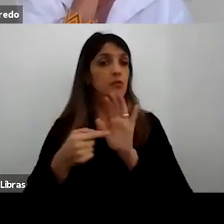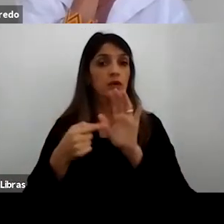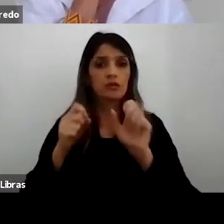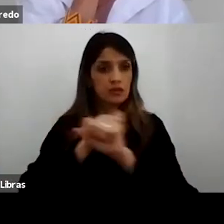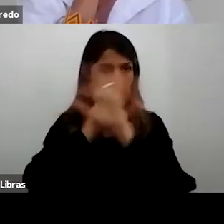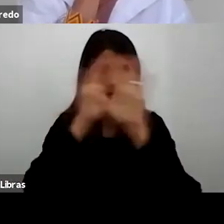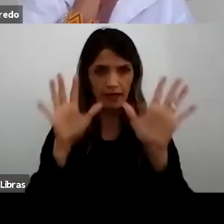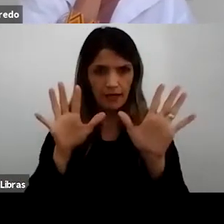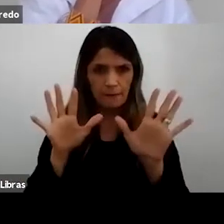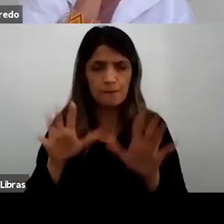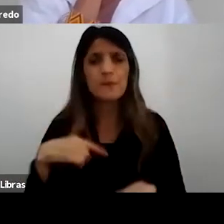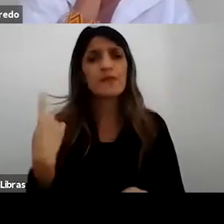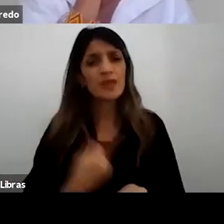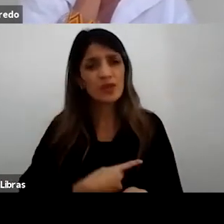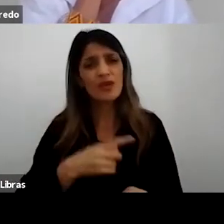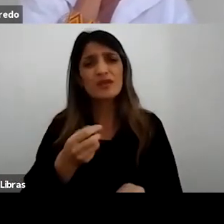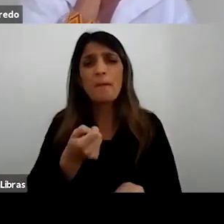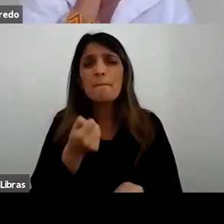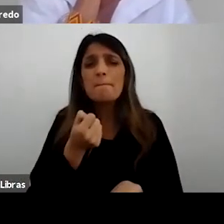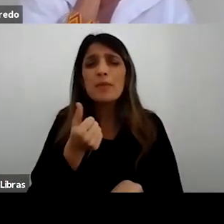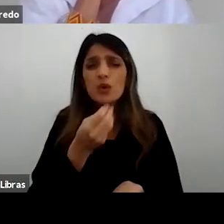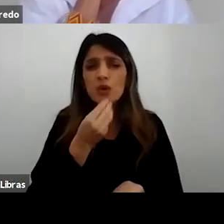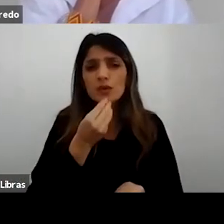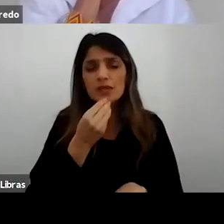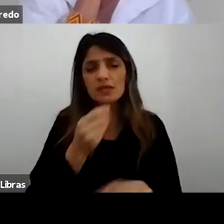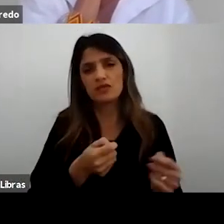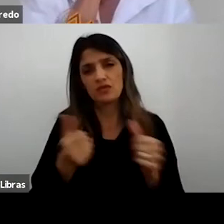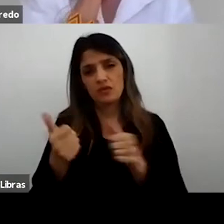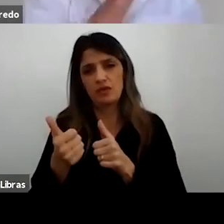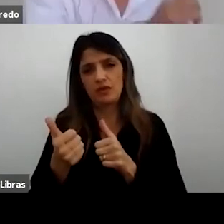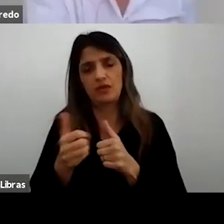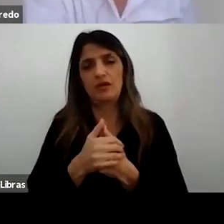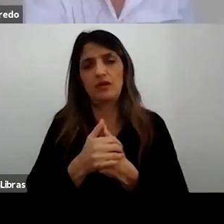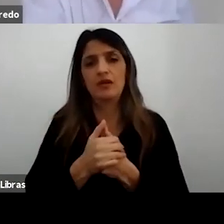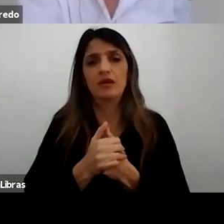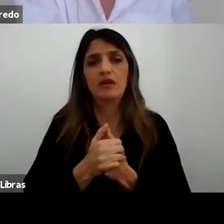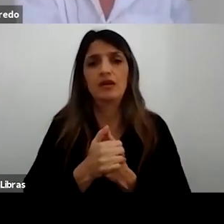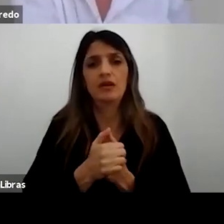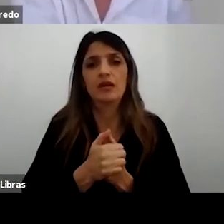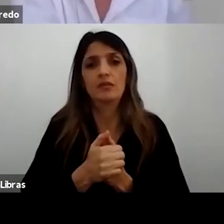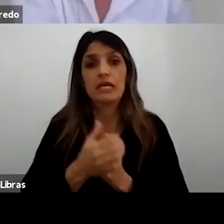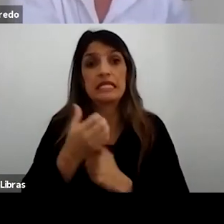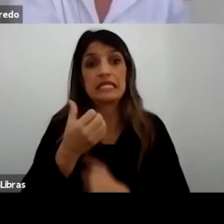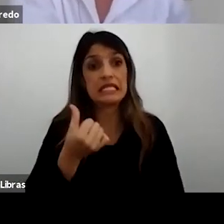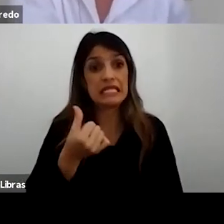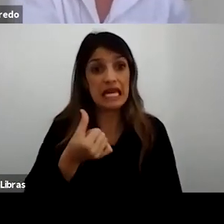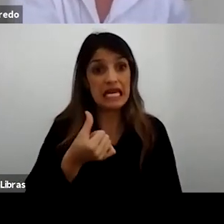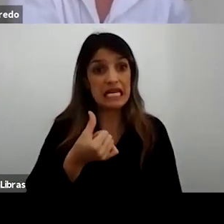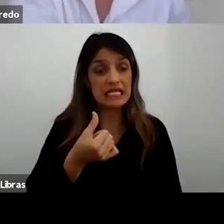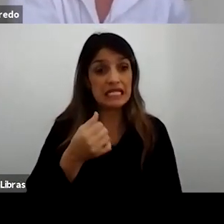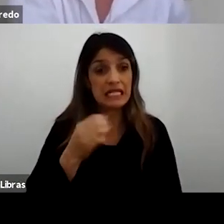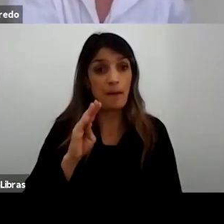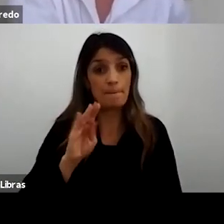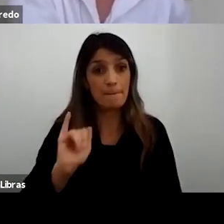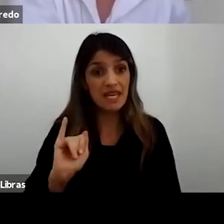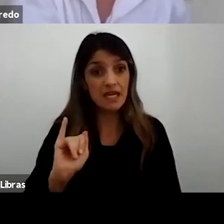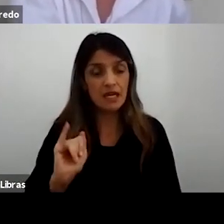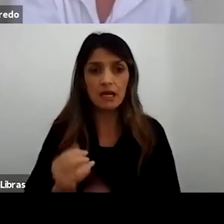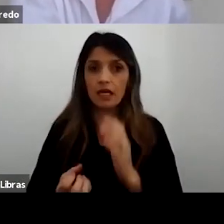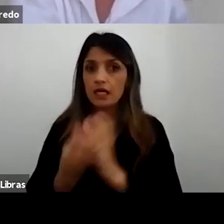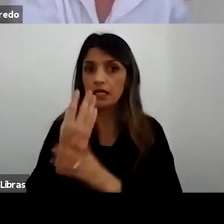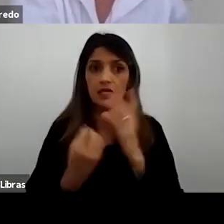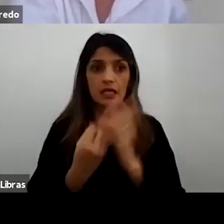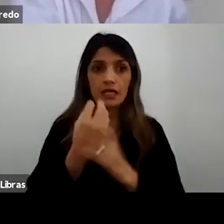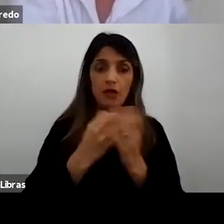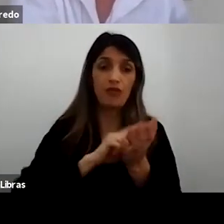ainda tem poucas oportunidades de doar no dia a dia. Uma das razões para a gente ter atingido esses 6 bilhões foi justamente a gente criar muitas oportunidades.